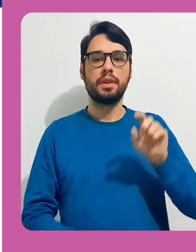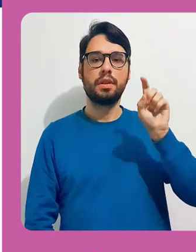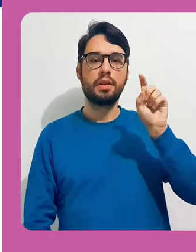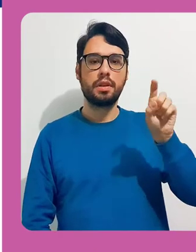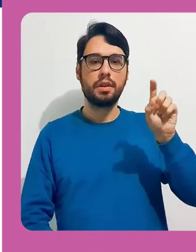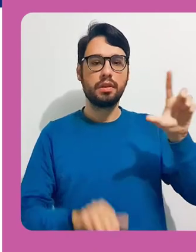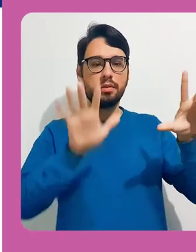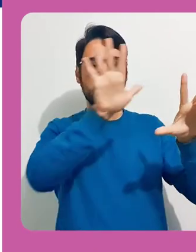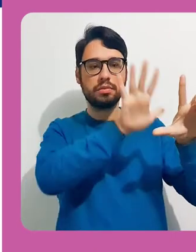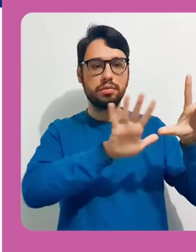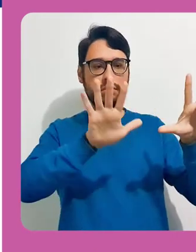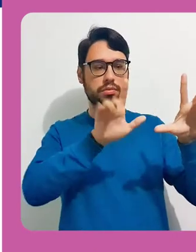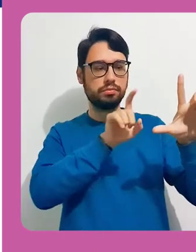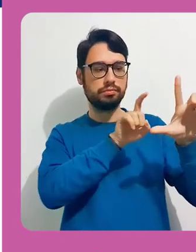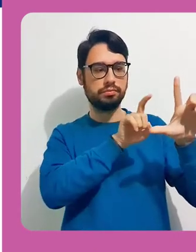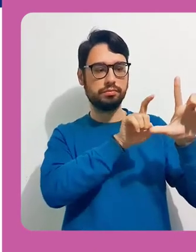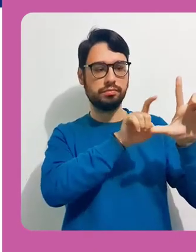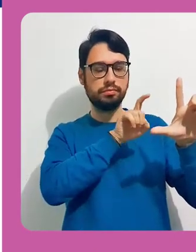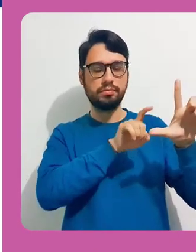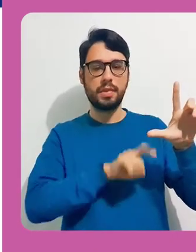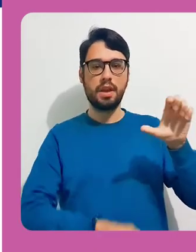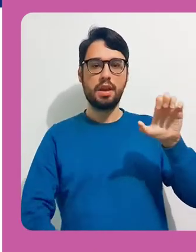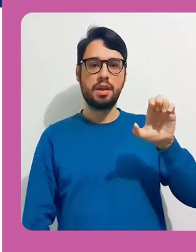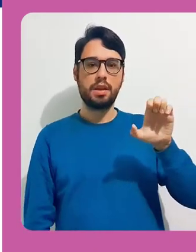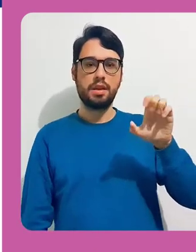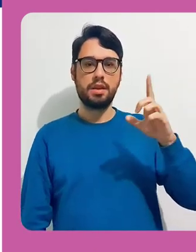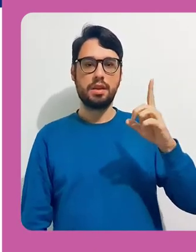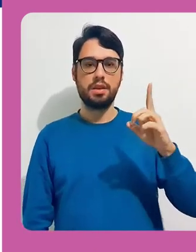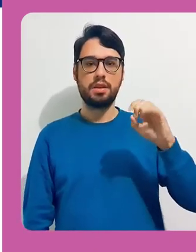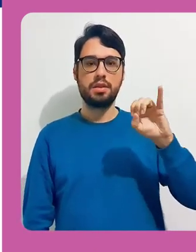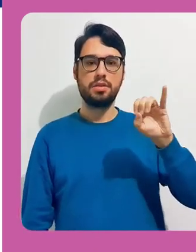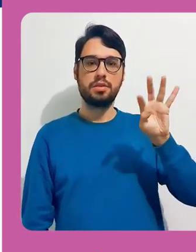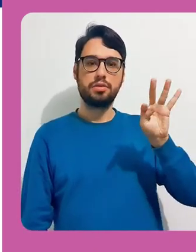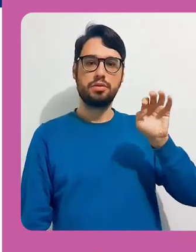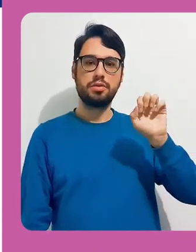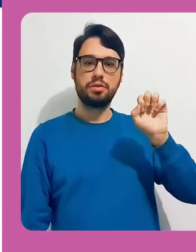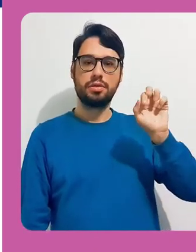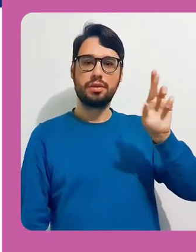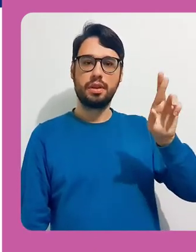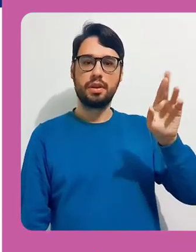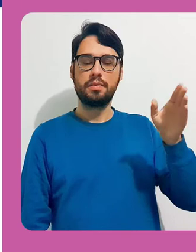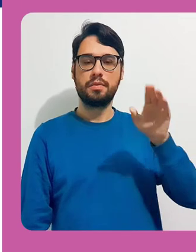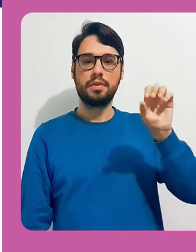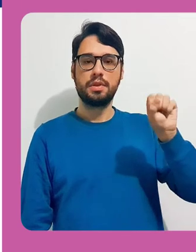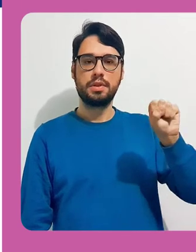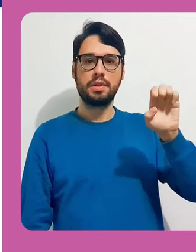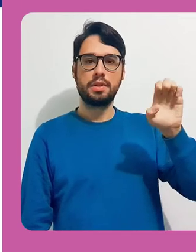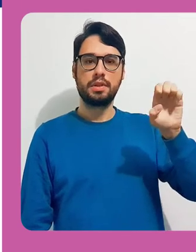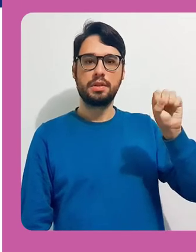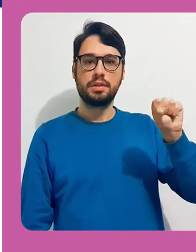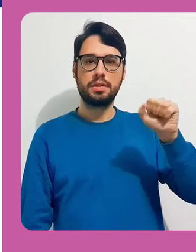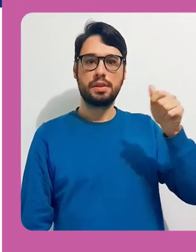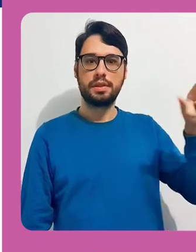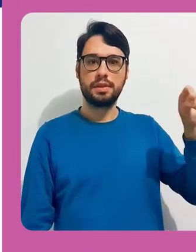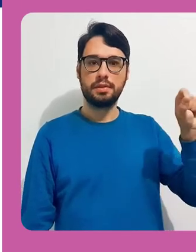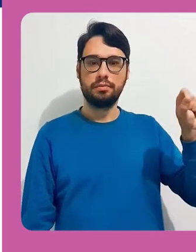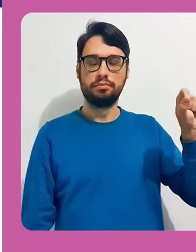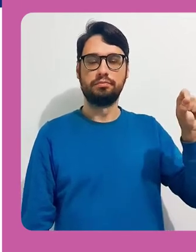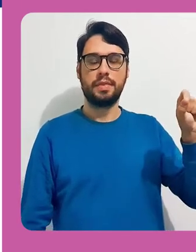vai aparecer aqui a opção editar sessão. Essa não é uma reunião, né? Então é